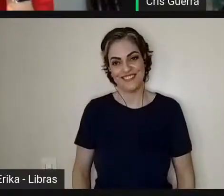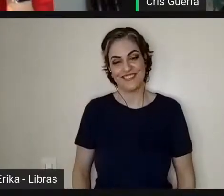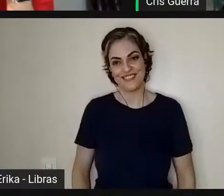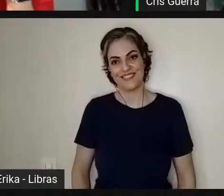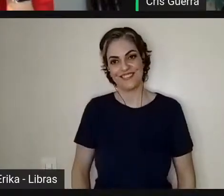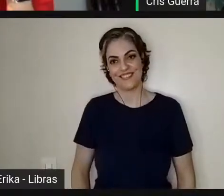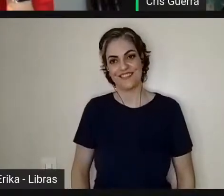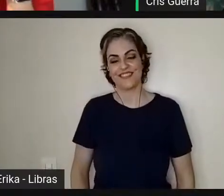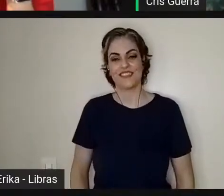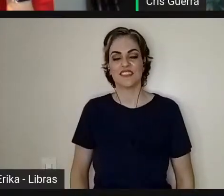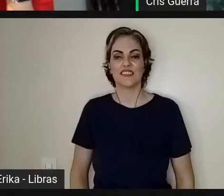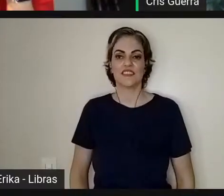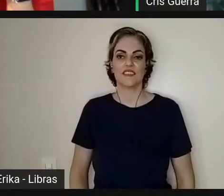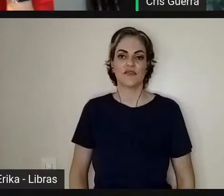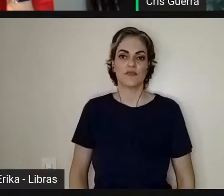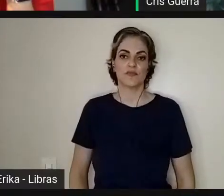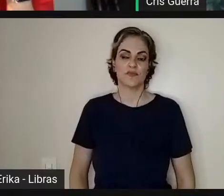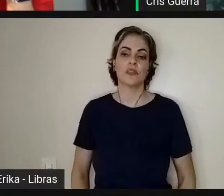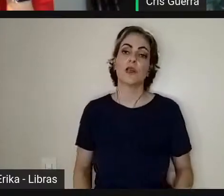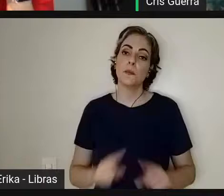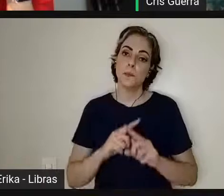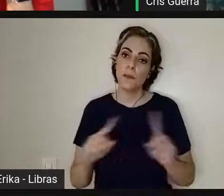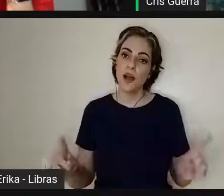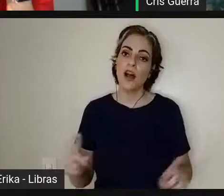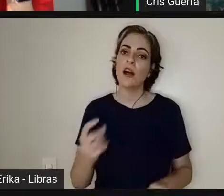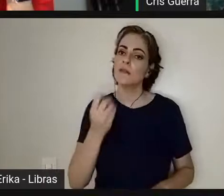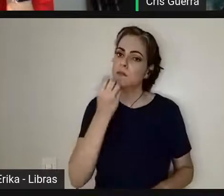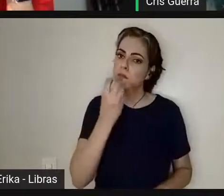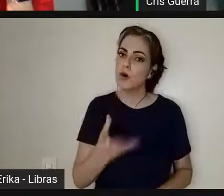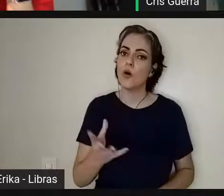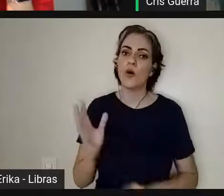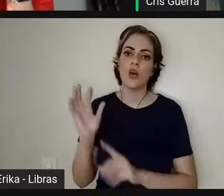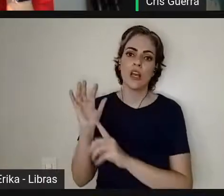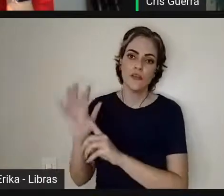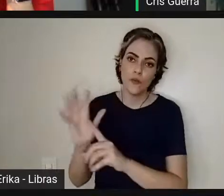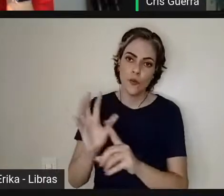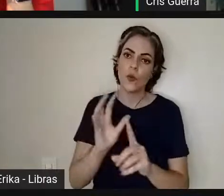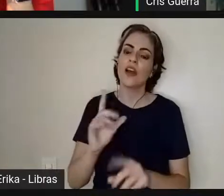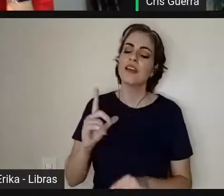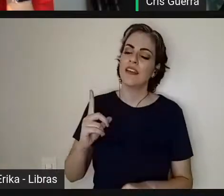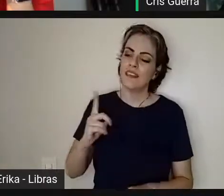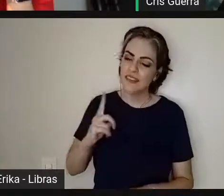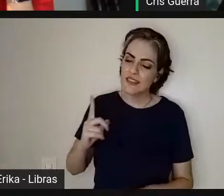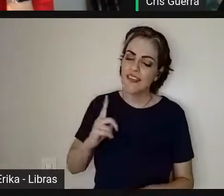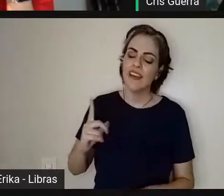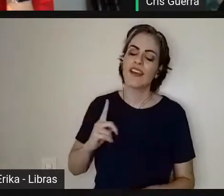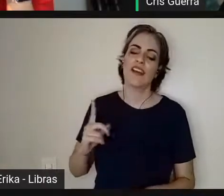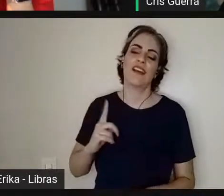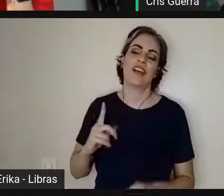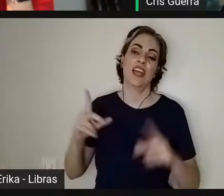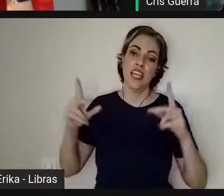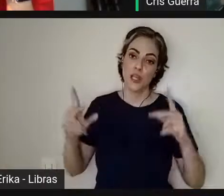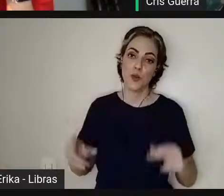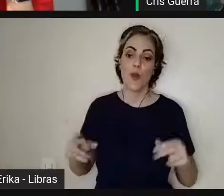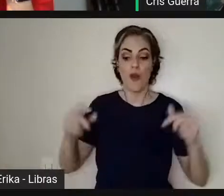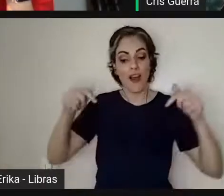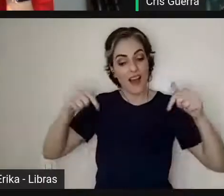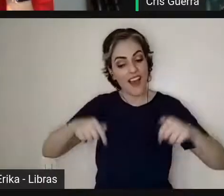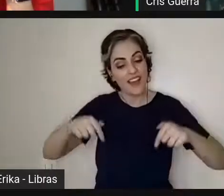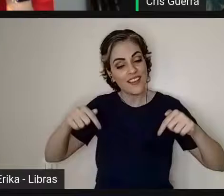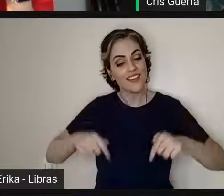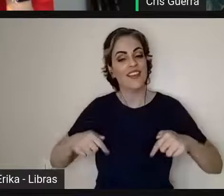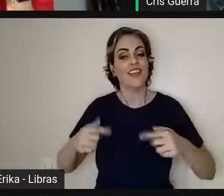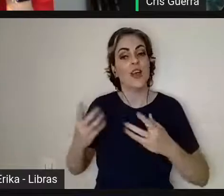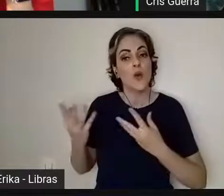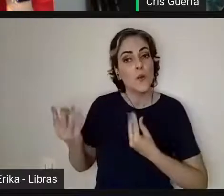movimento muito legal, assim, acontecendo, de muita gente, né? Como esse próprio momento que a gente está vivendo, da gente